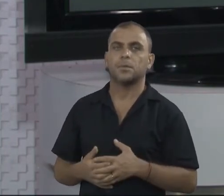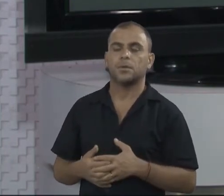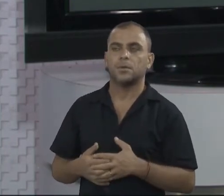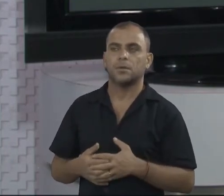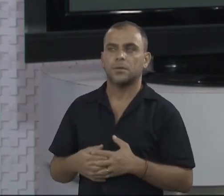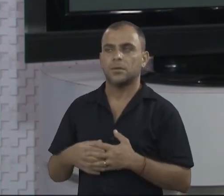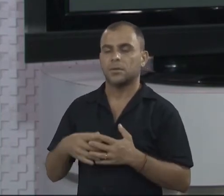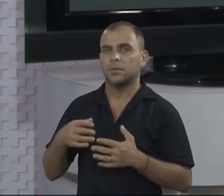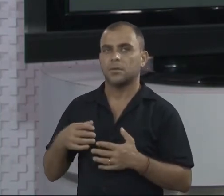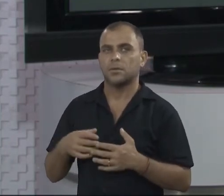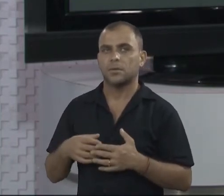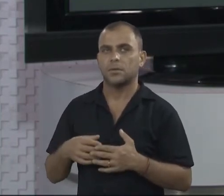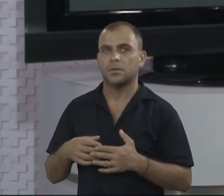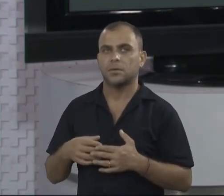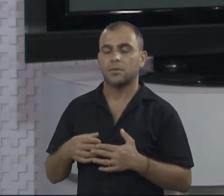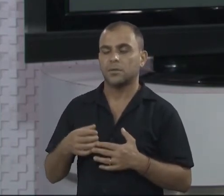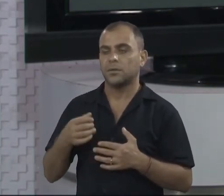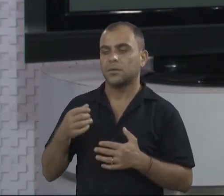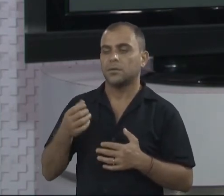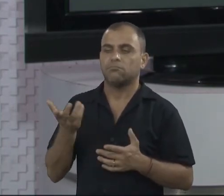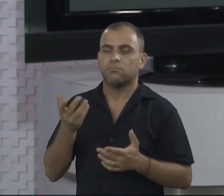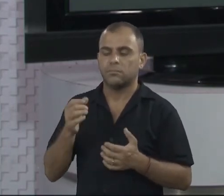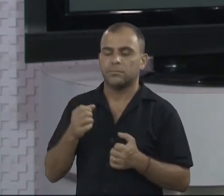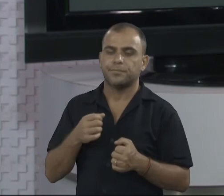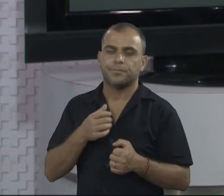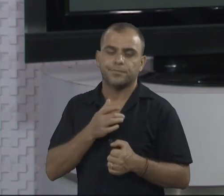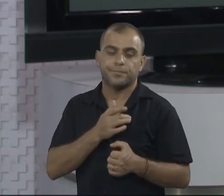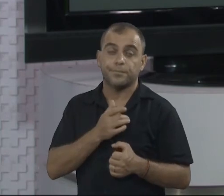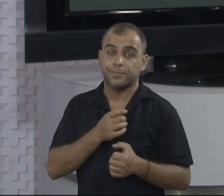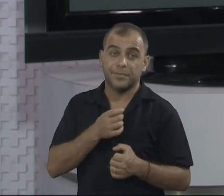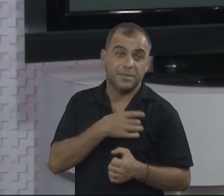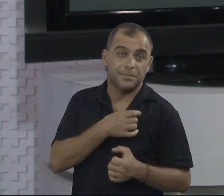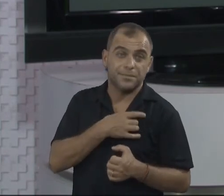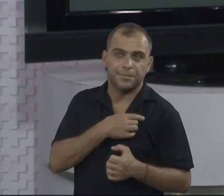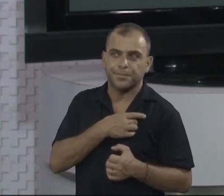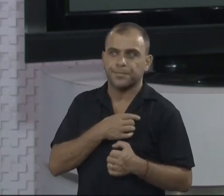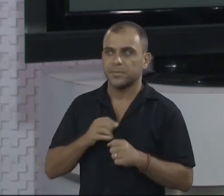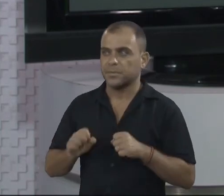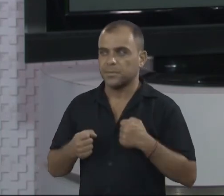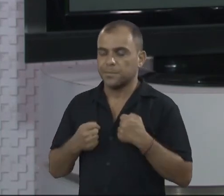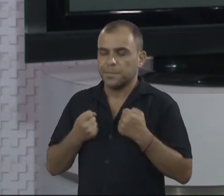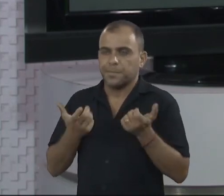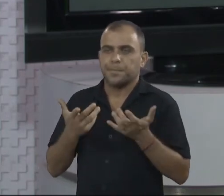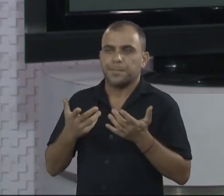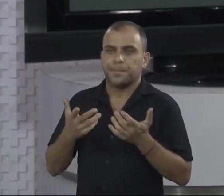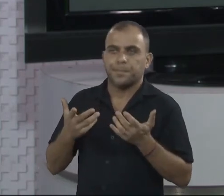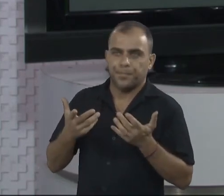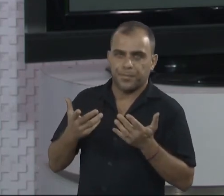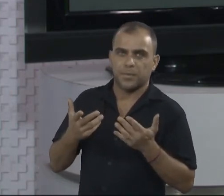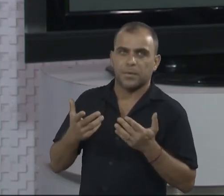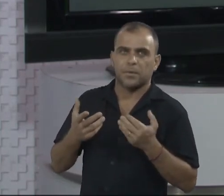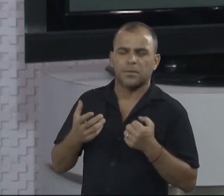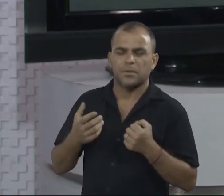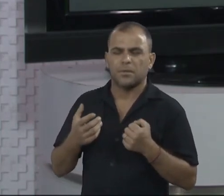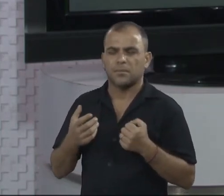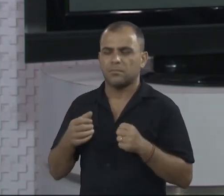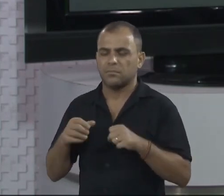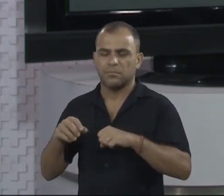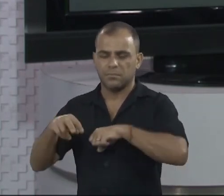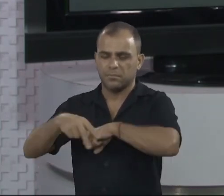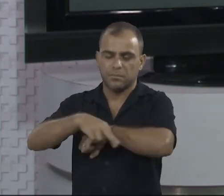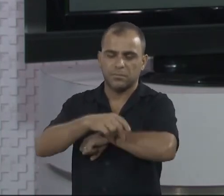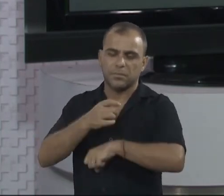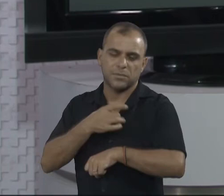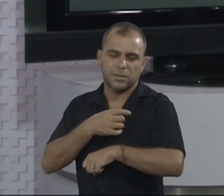Facilidade, então, por isso, em entrar em pânico. Pessoas que já têm tendência a um gatilho, né, provavelmente podem ter isso.